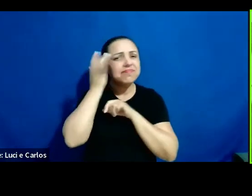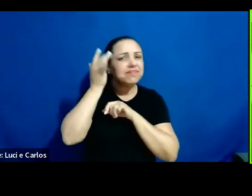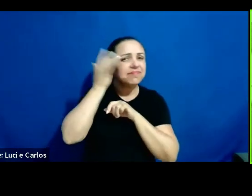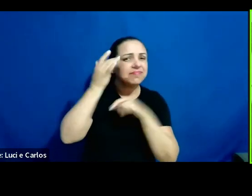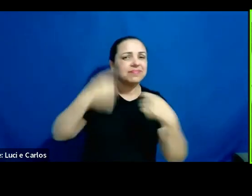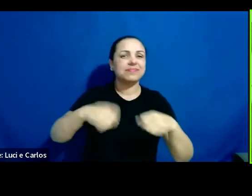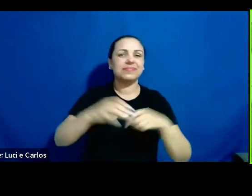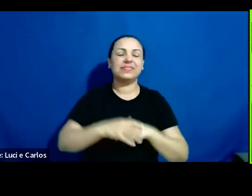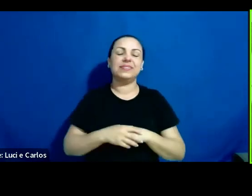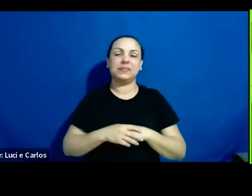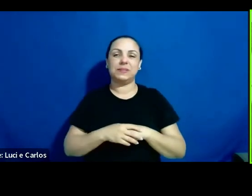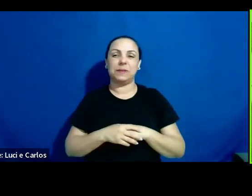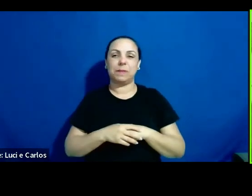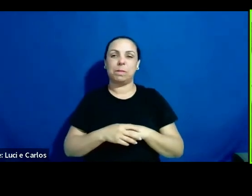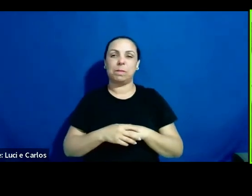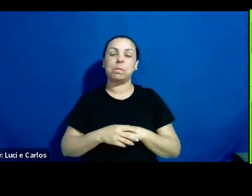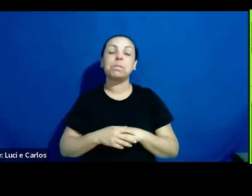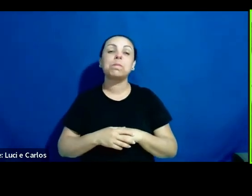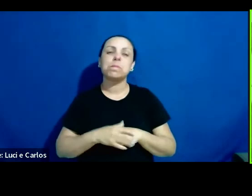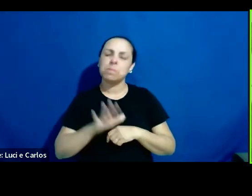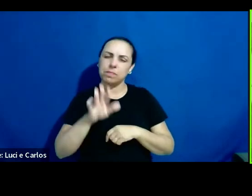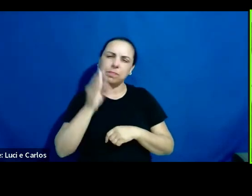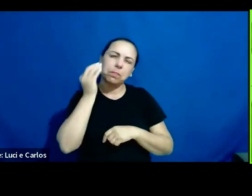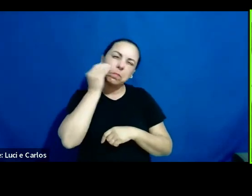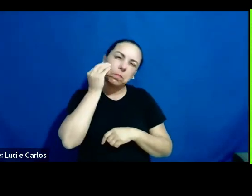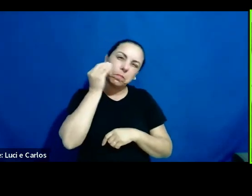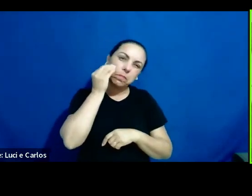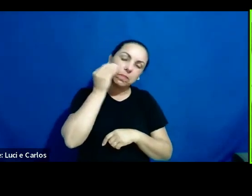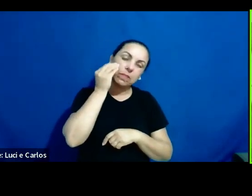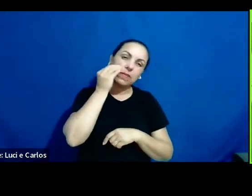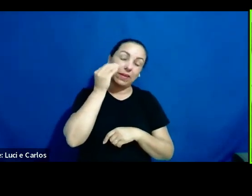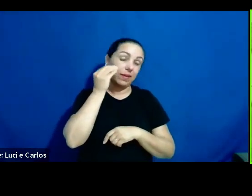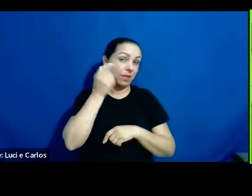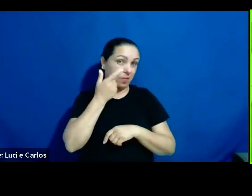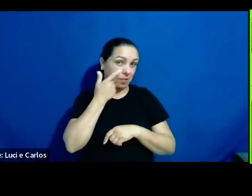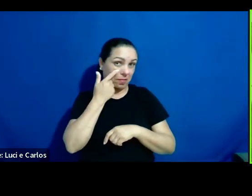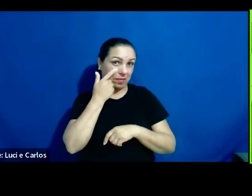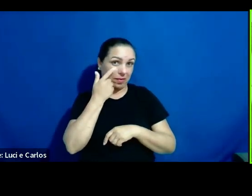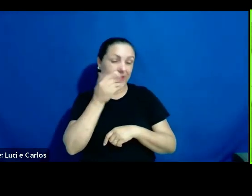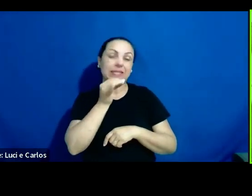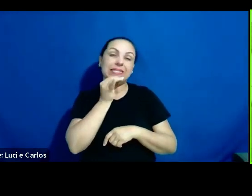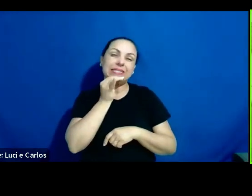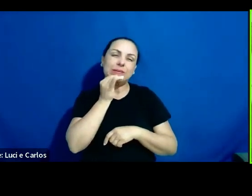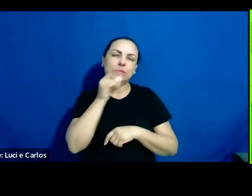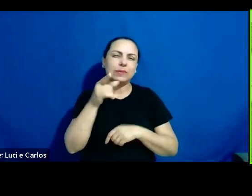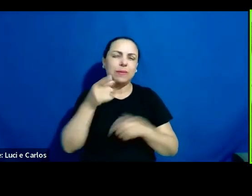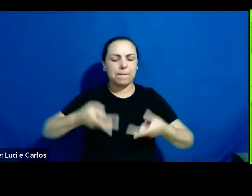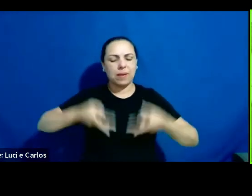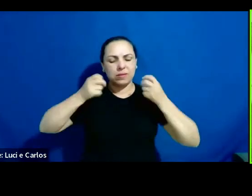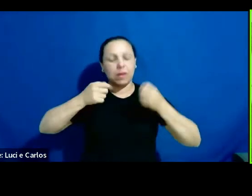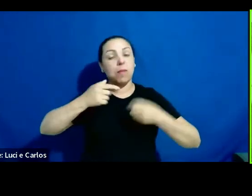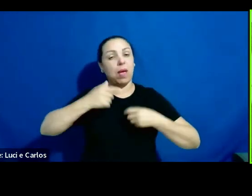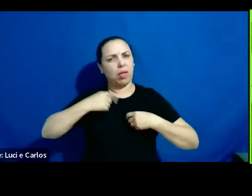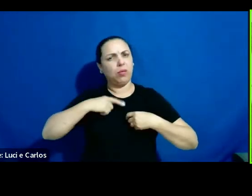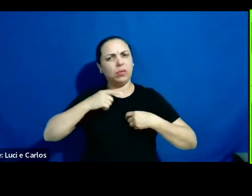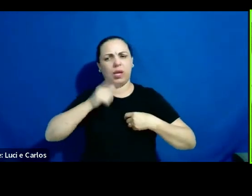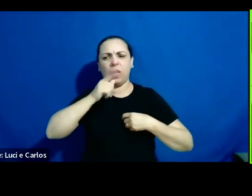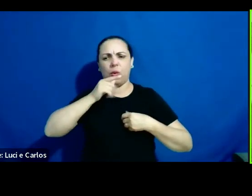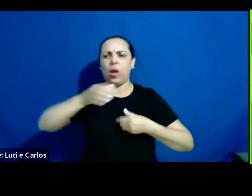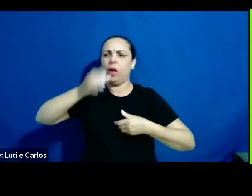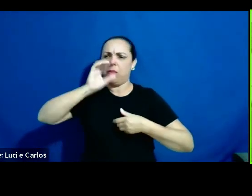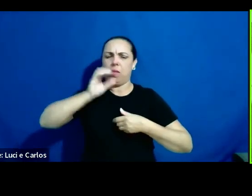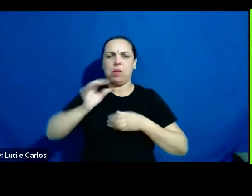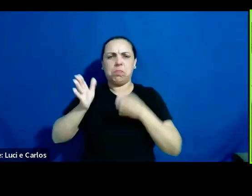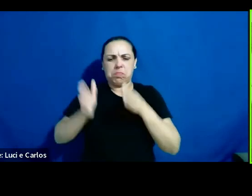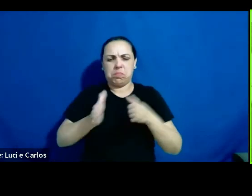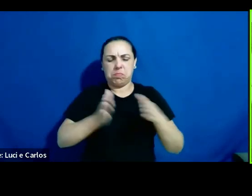para saber se você está bem equilibrado hidrologicamente, certo? Observe a cor